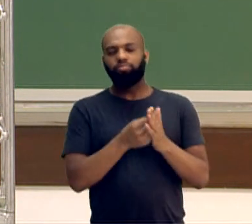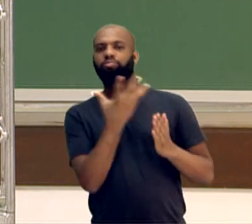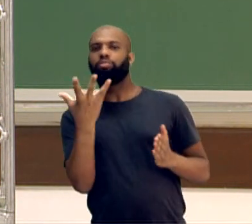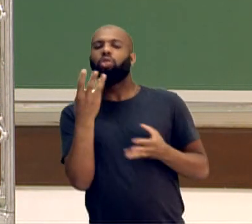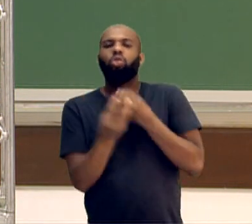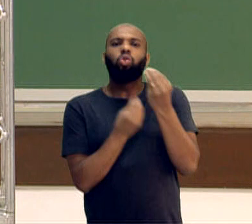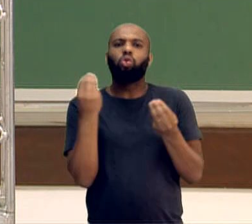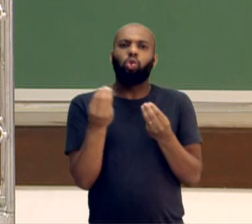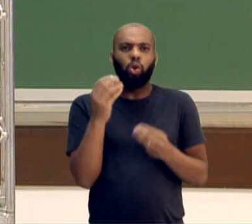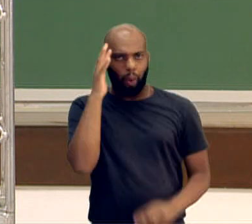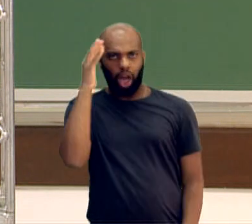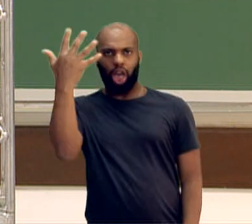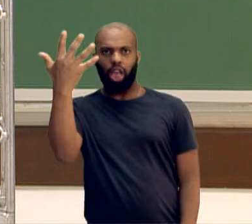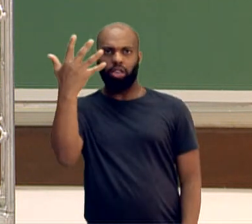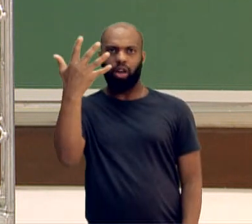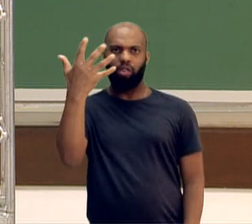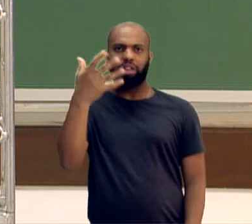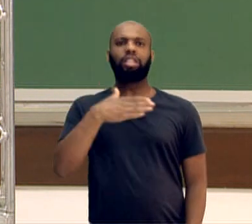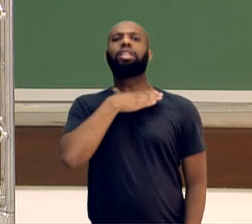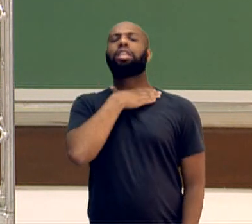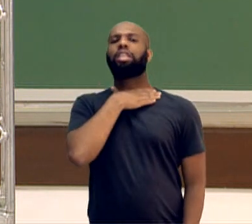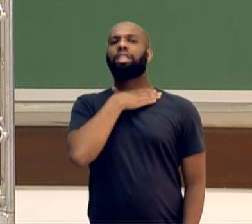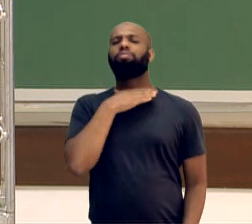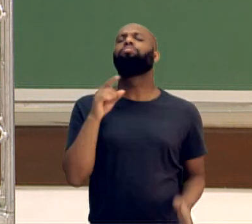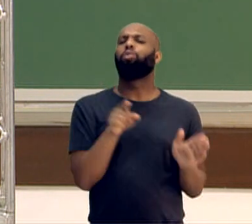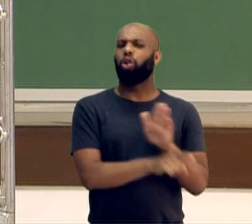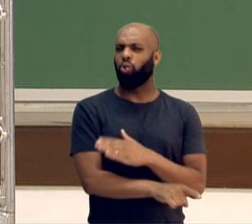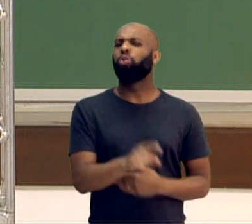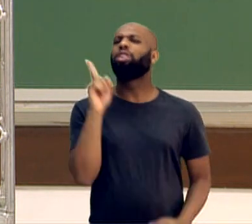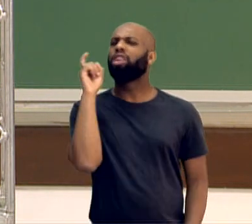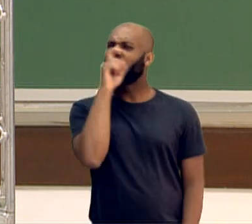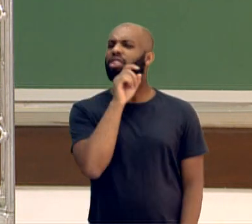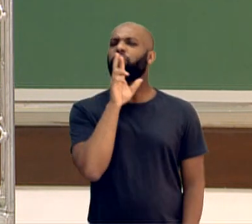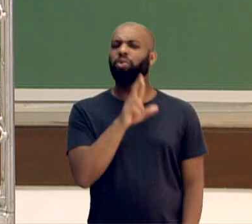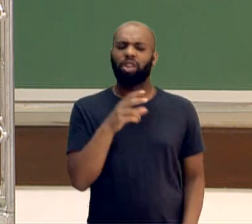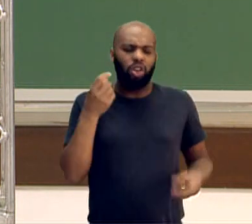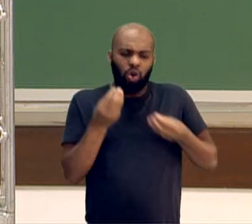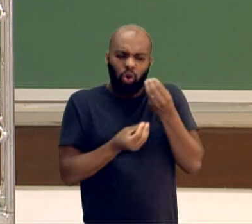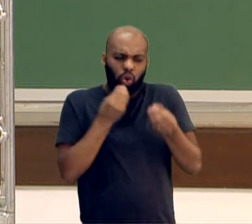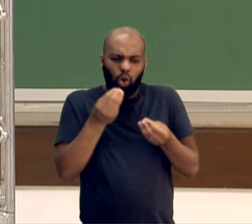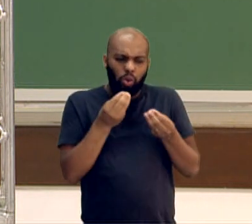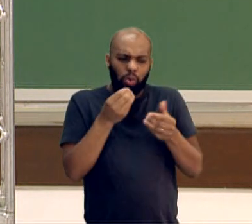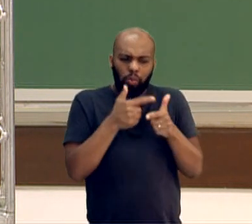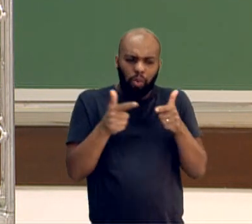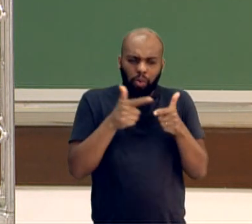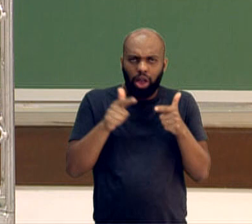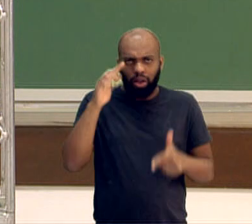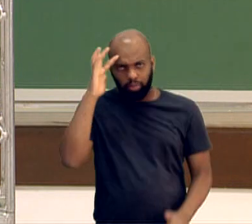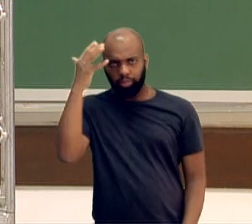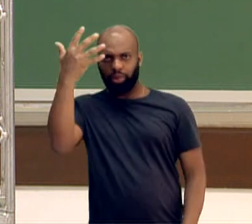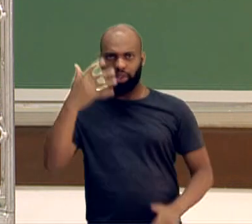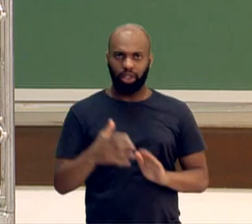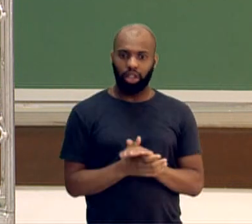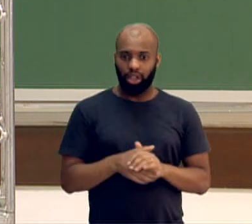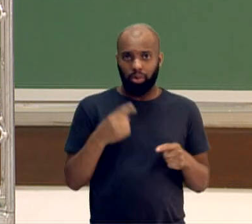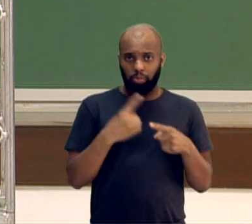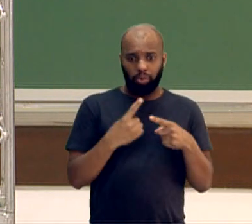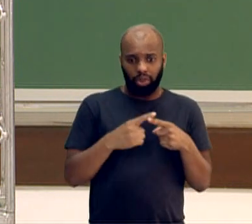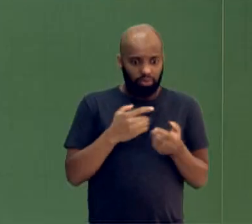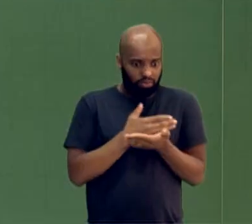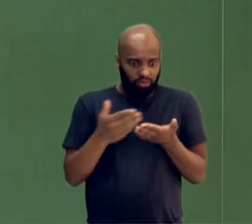você soluciona a crise? Essa é uma pergunta difícil de responder. Como é que você soluciona a crise quando surge uma crise? Porque as crises surgem às